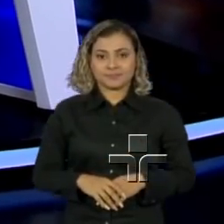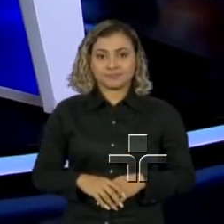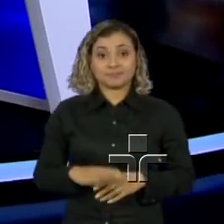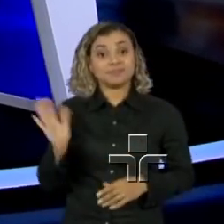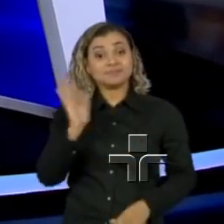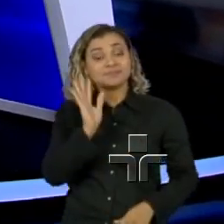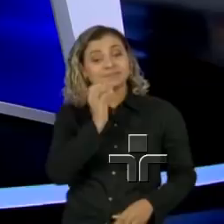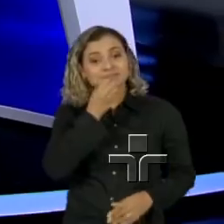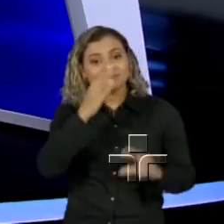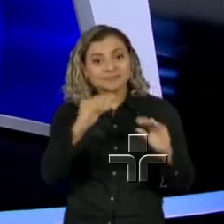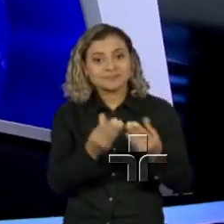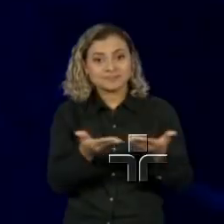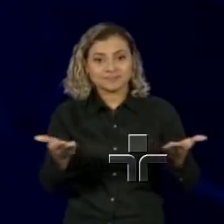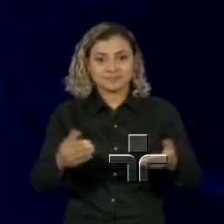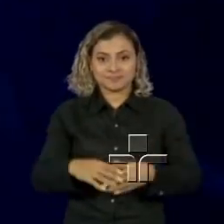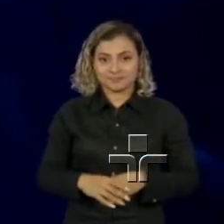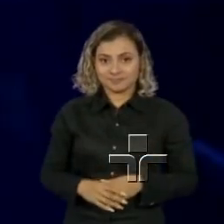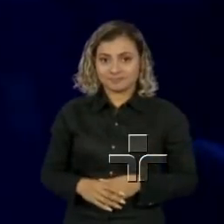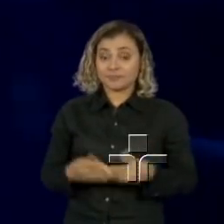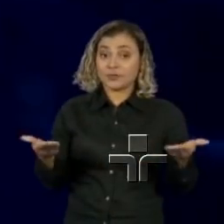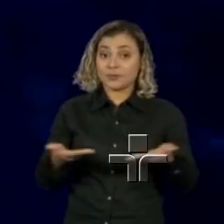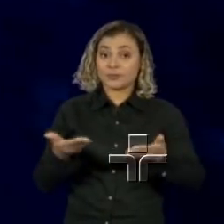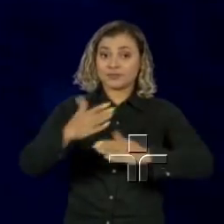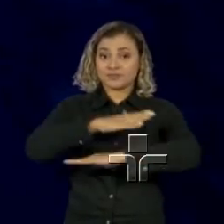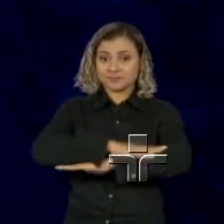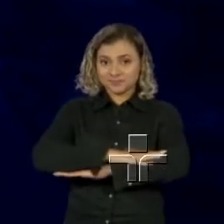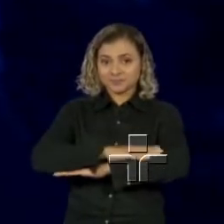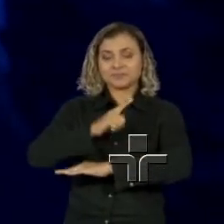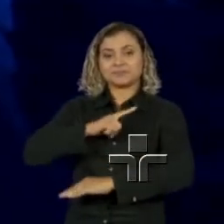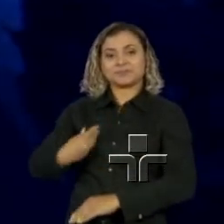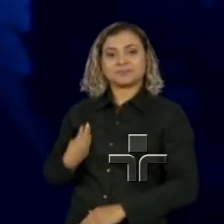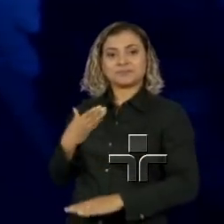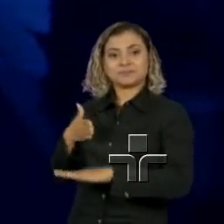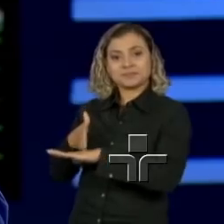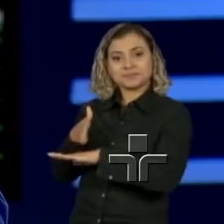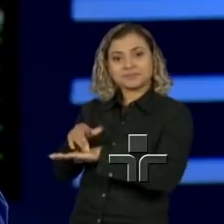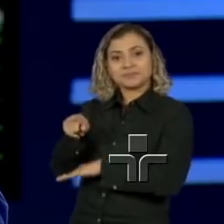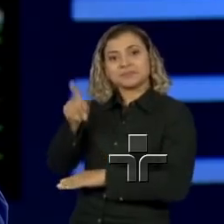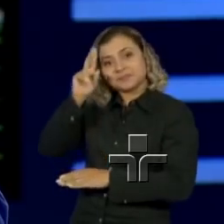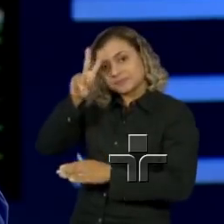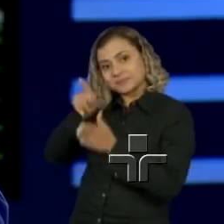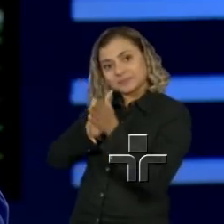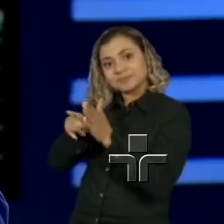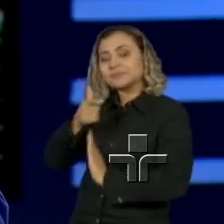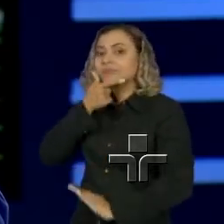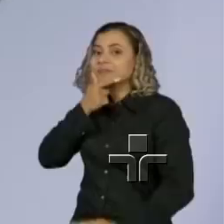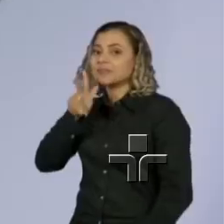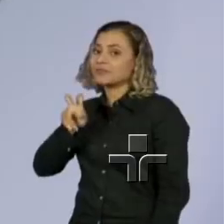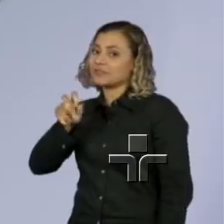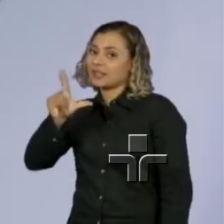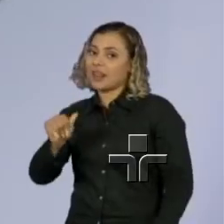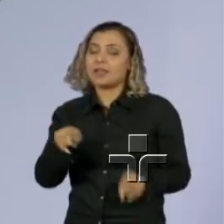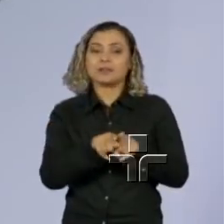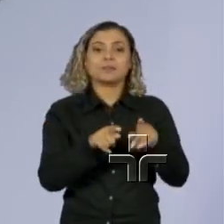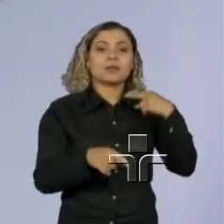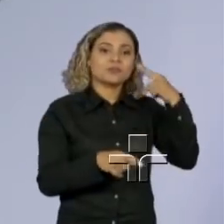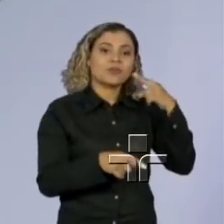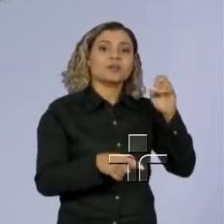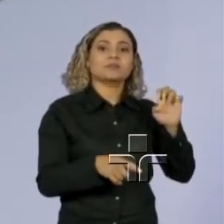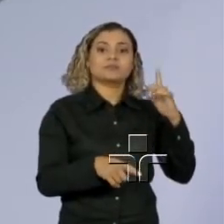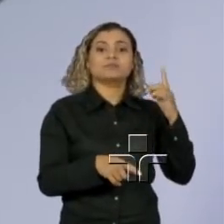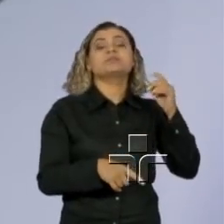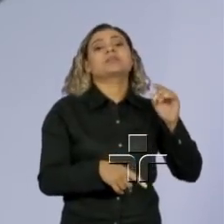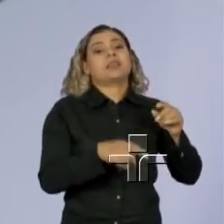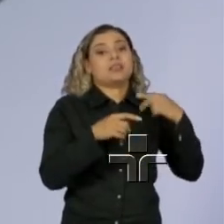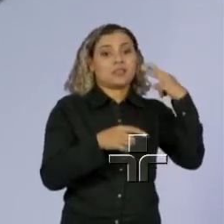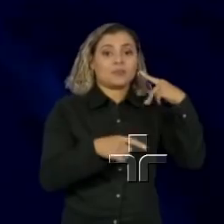Olá, boa noite. Hoje na bancada temos a presença do historiador Marco Antônio Villa e do advogado e ex-deputado federal